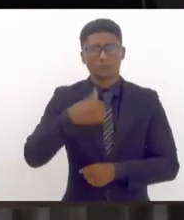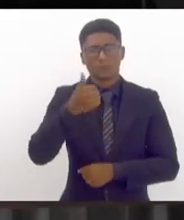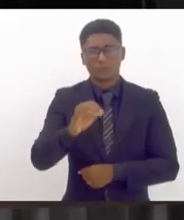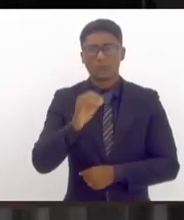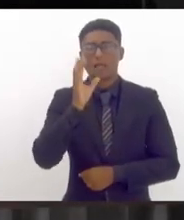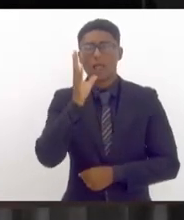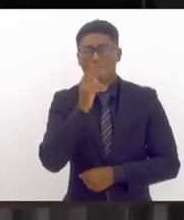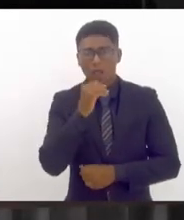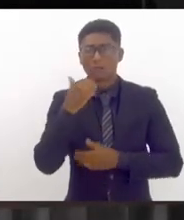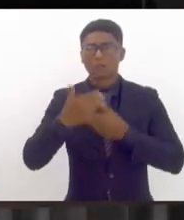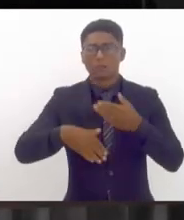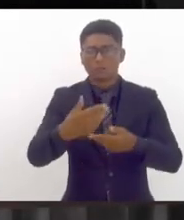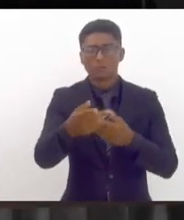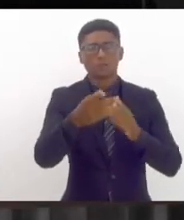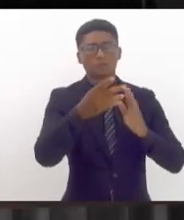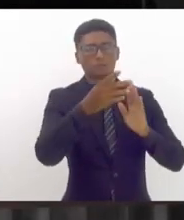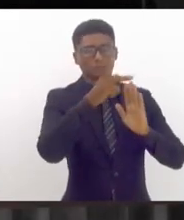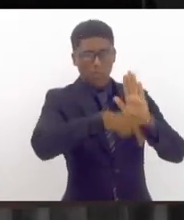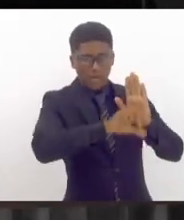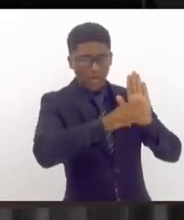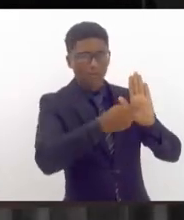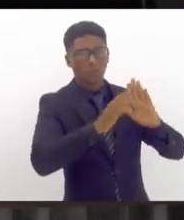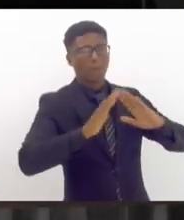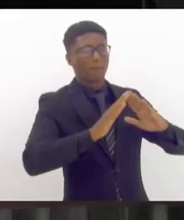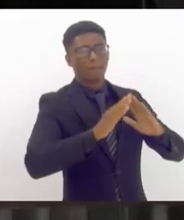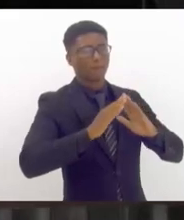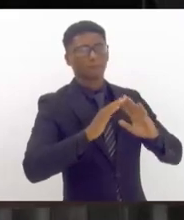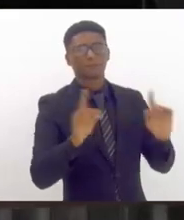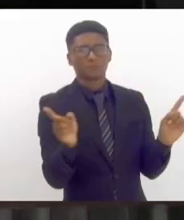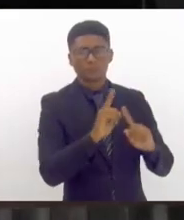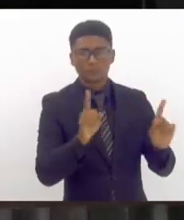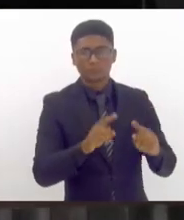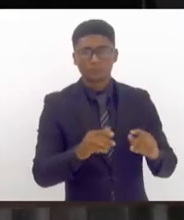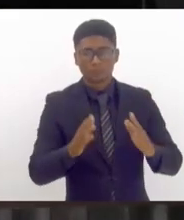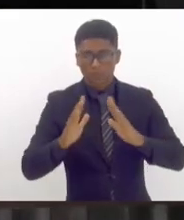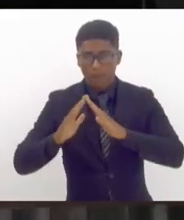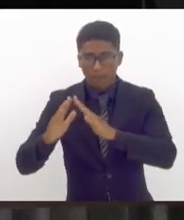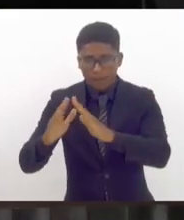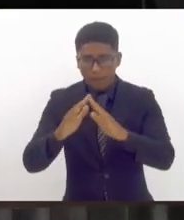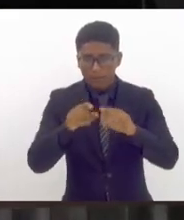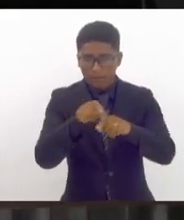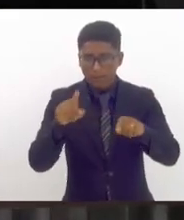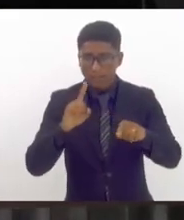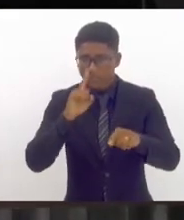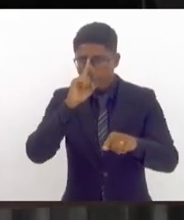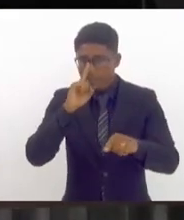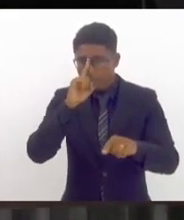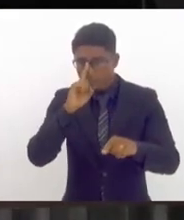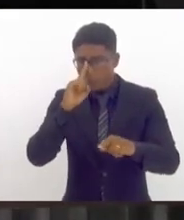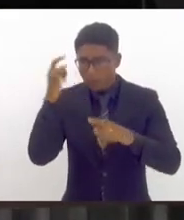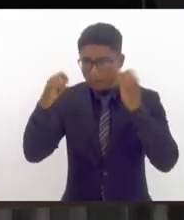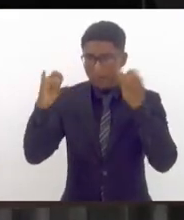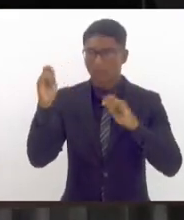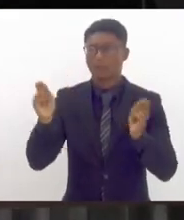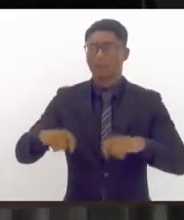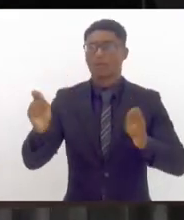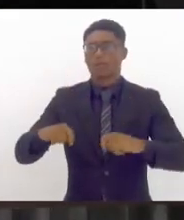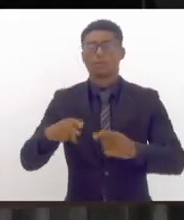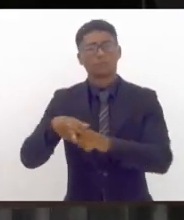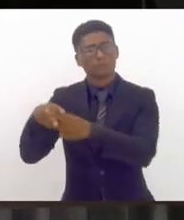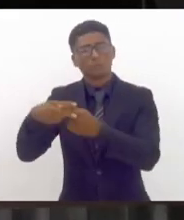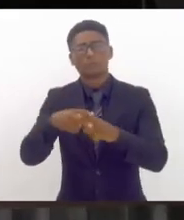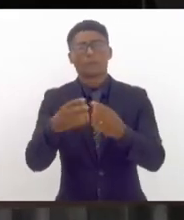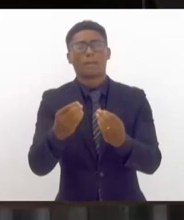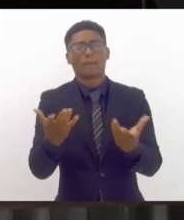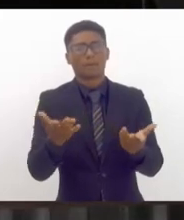projeto habitacional. Você tem que fazer o seguinte, requalificar as moradias que podem sair do risco, para a gente não perder um familiar, para a gente não